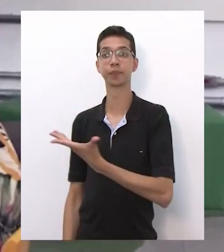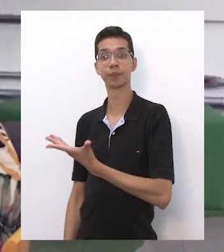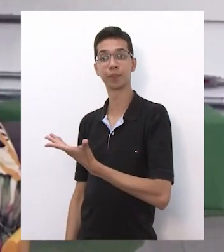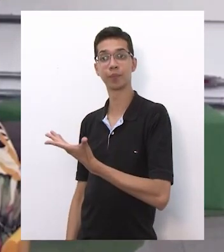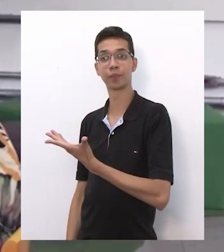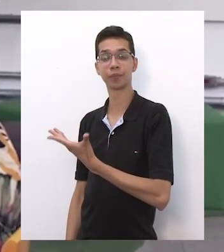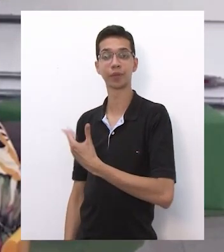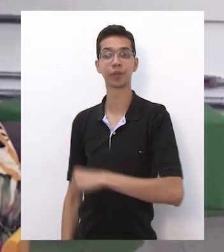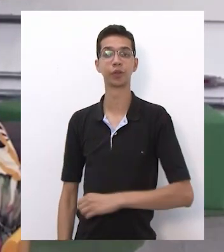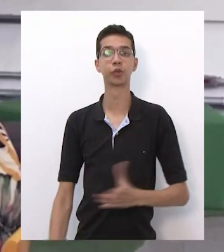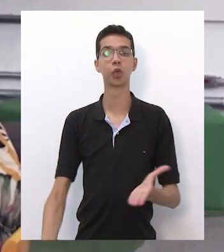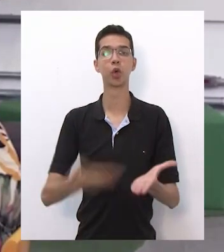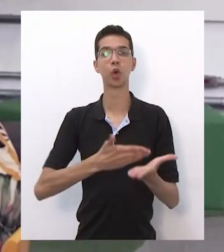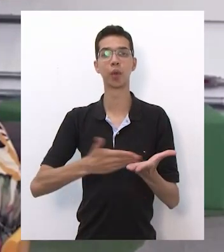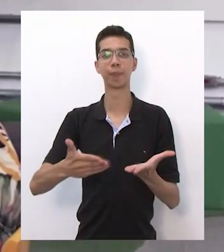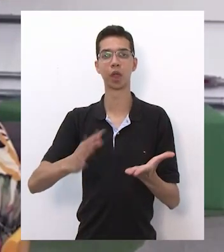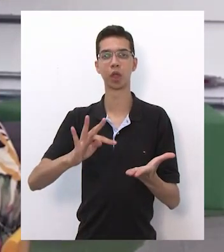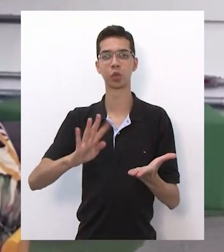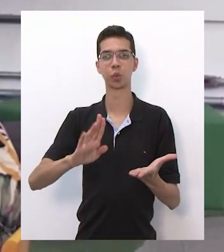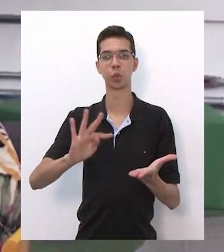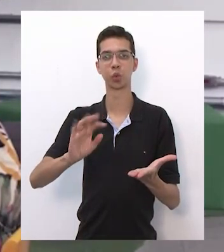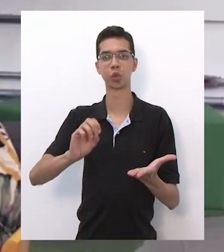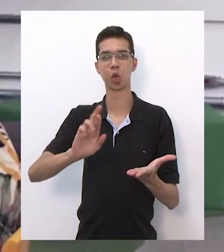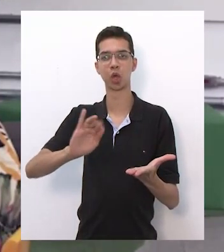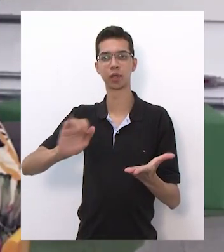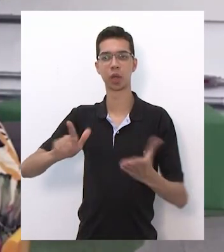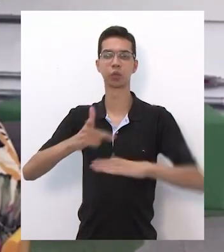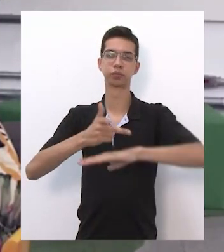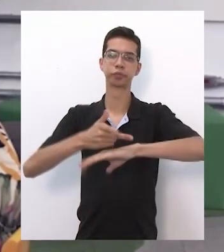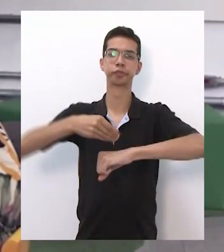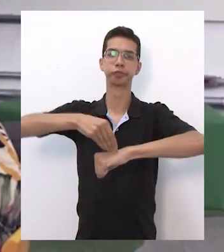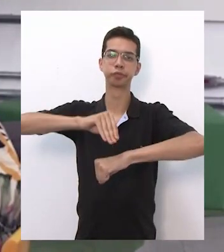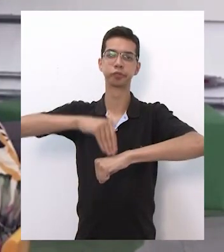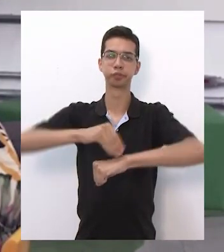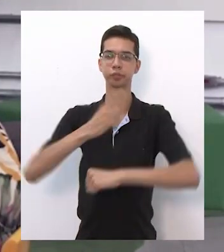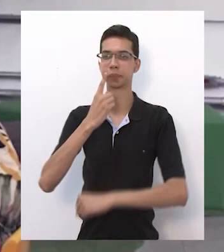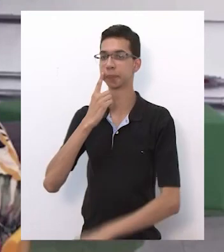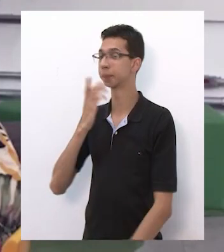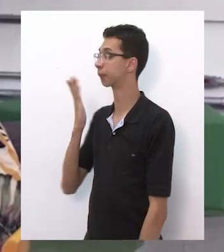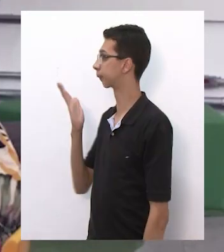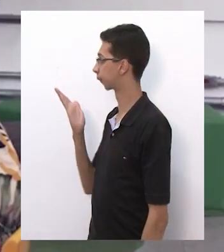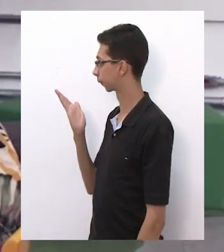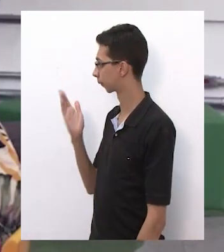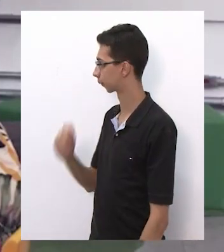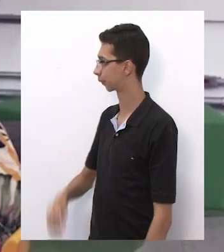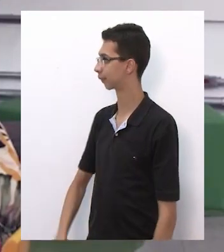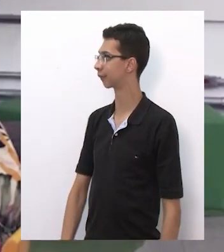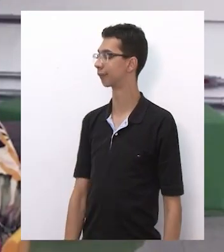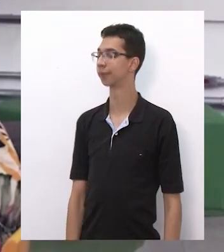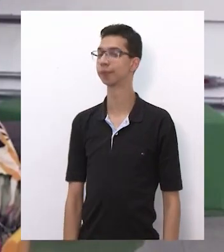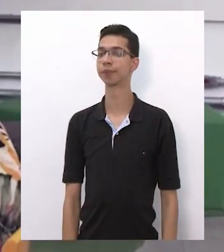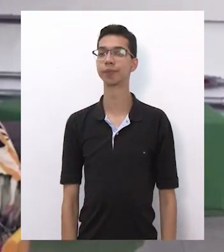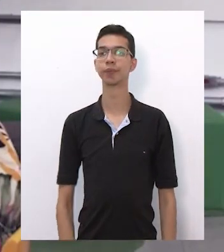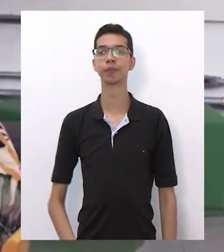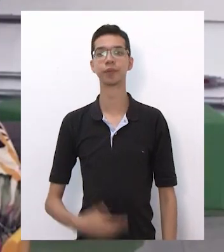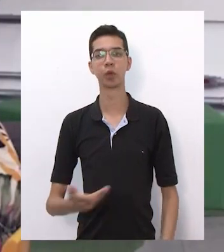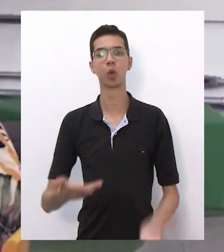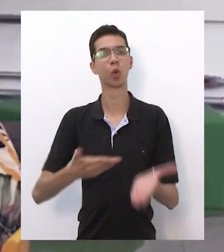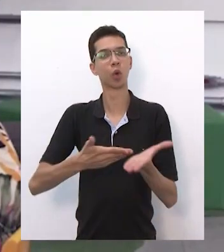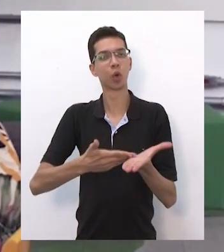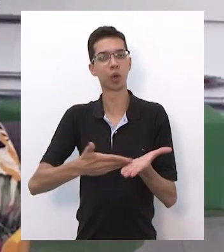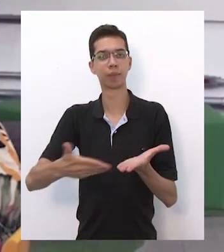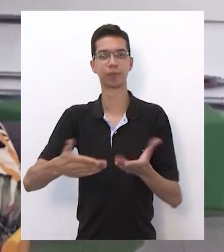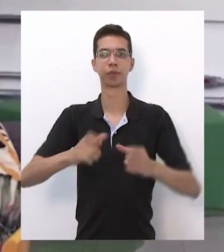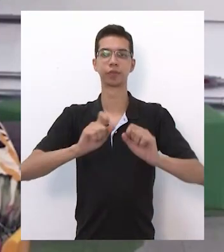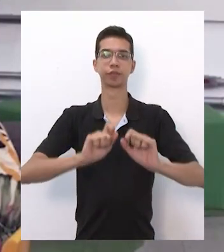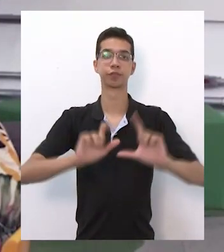iniciar tutorial. Então, a gente vai iniciar esse tutorial. Então, Chicken Rain, blocos, e aí vai abrir